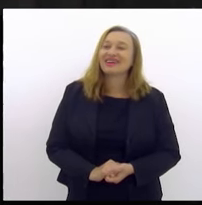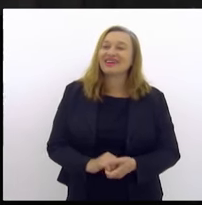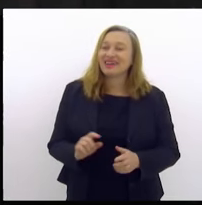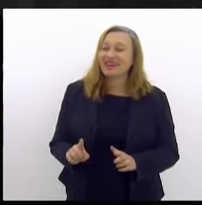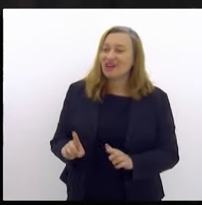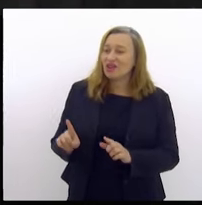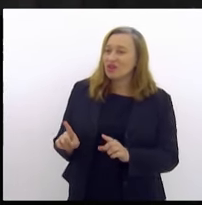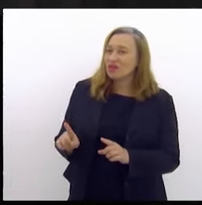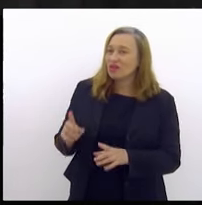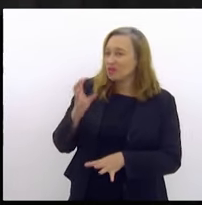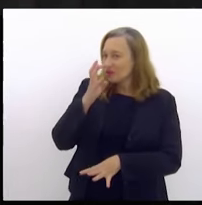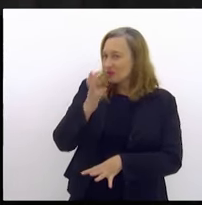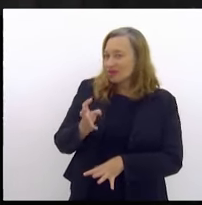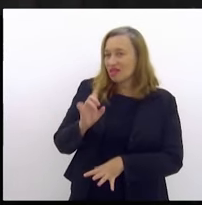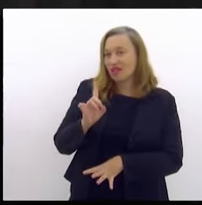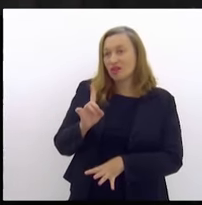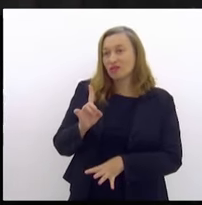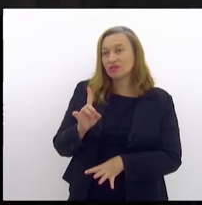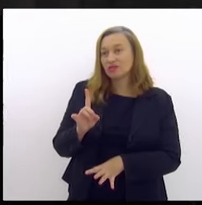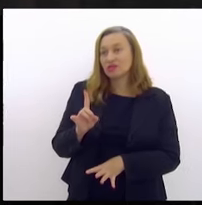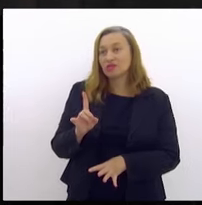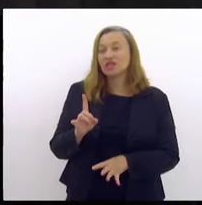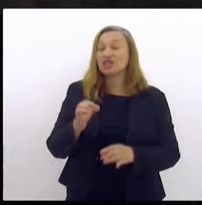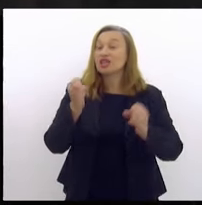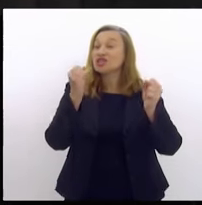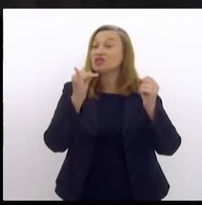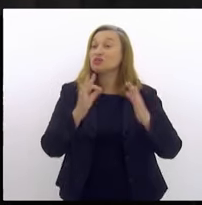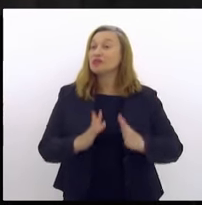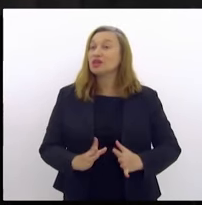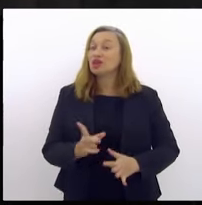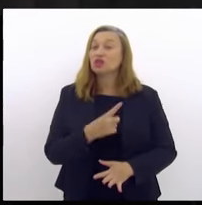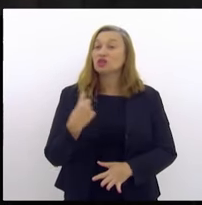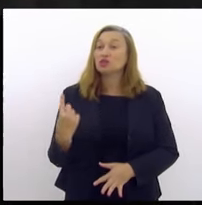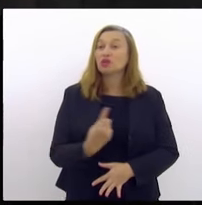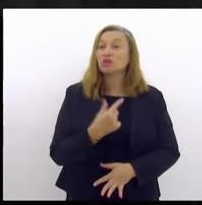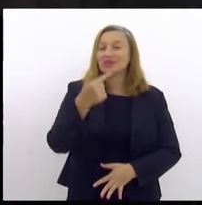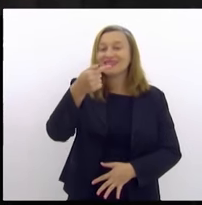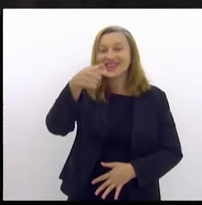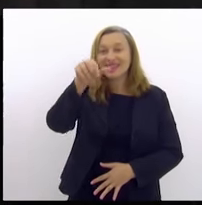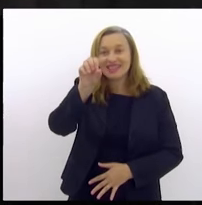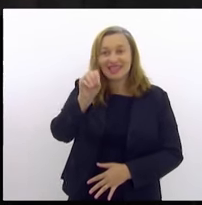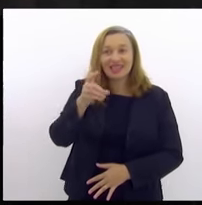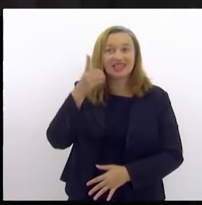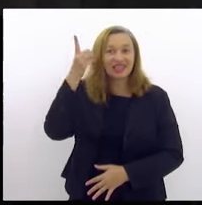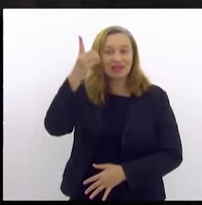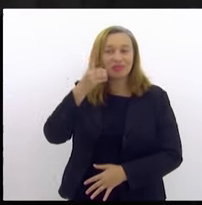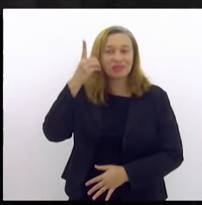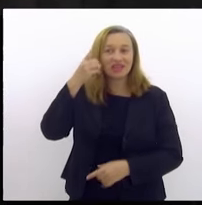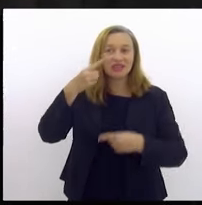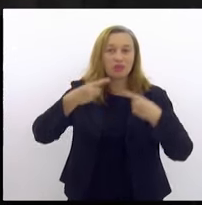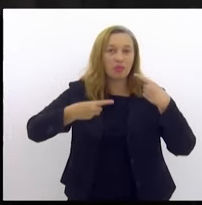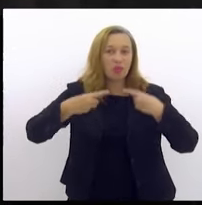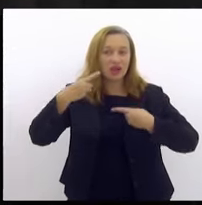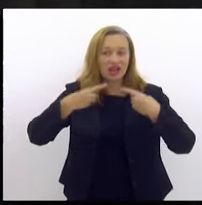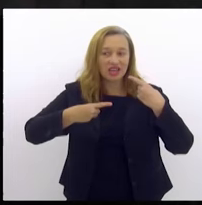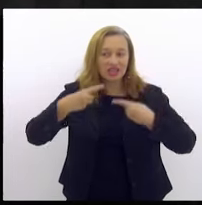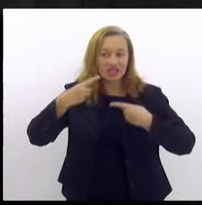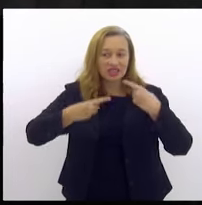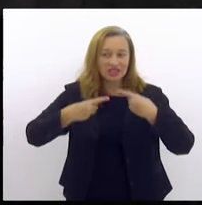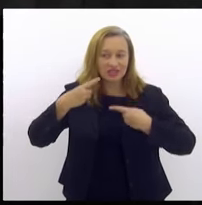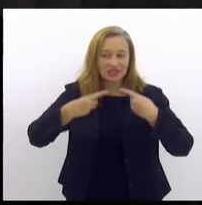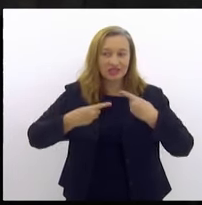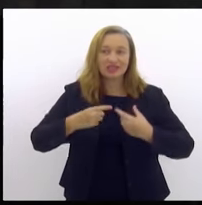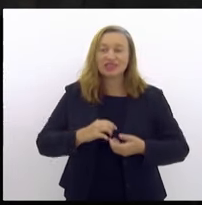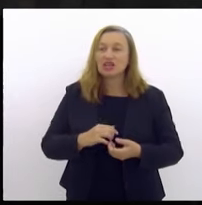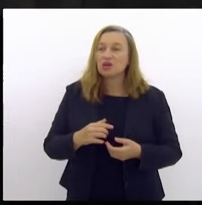acusação, isso é uma constatação. Somos os 70 deputados políticos. Não há nenhum